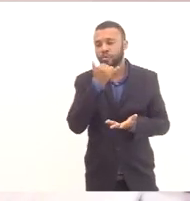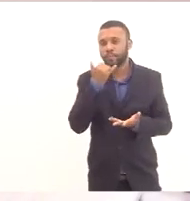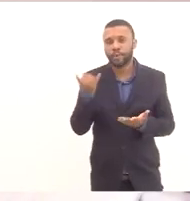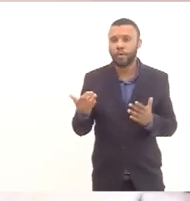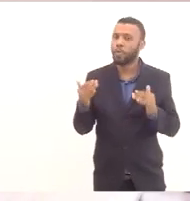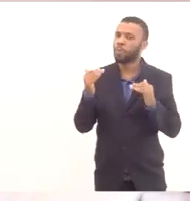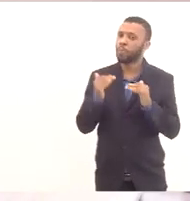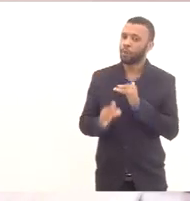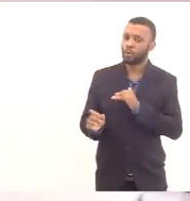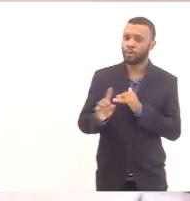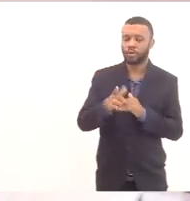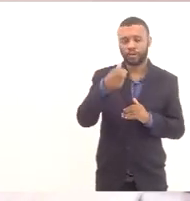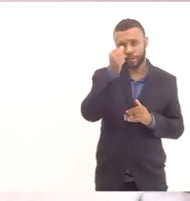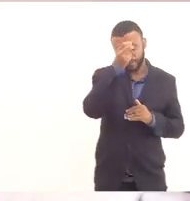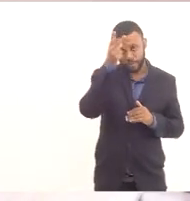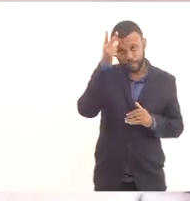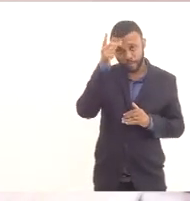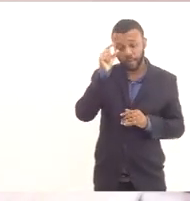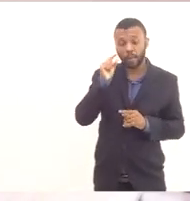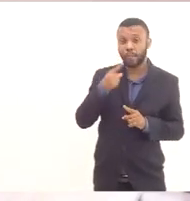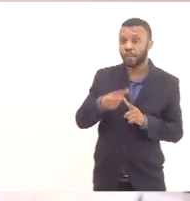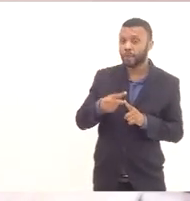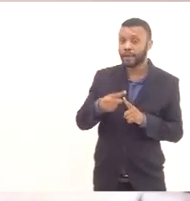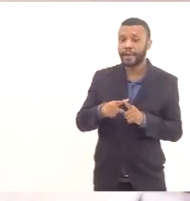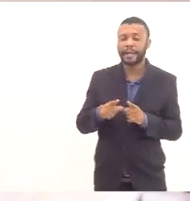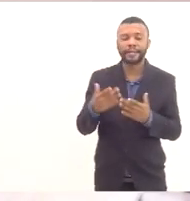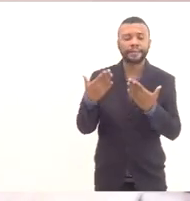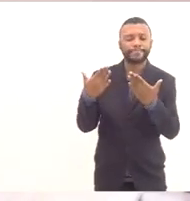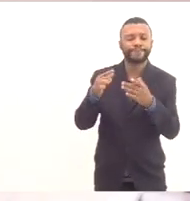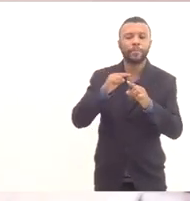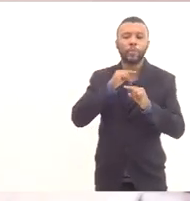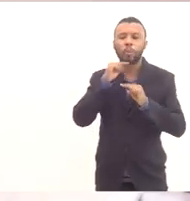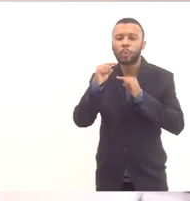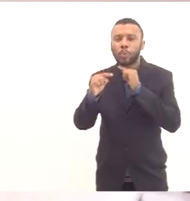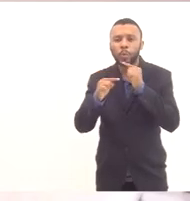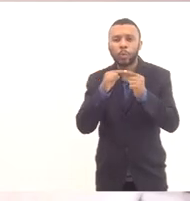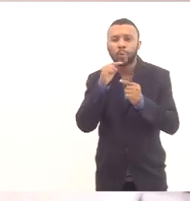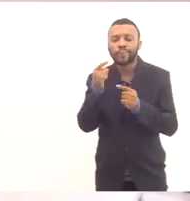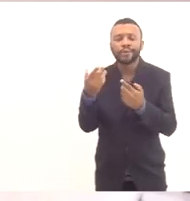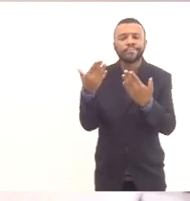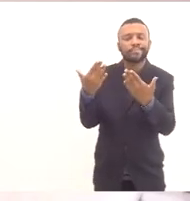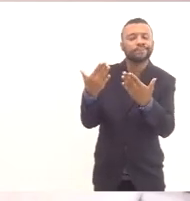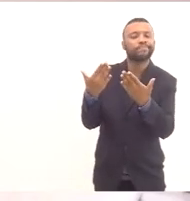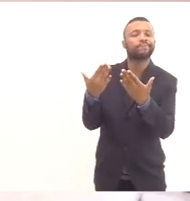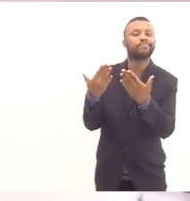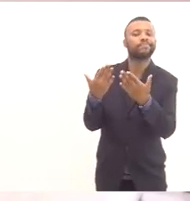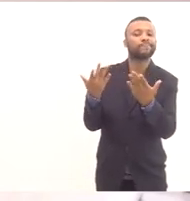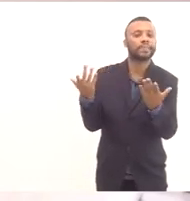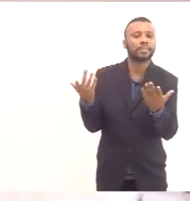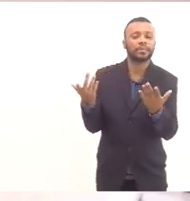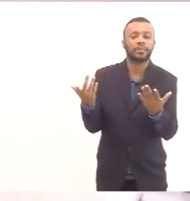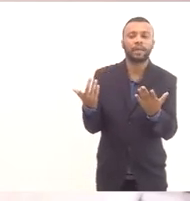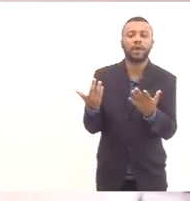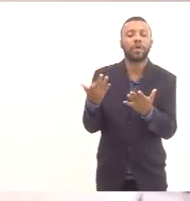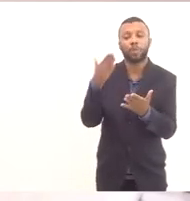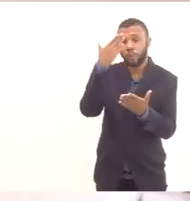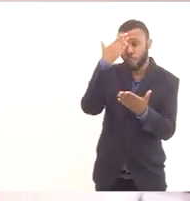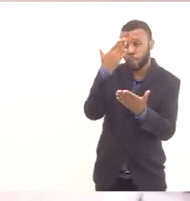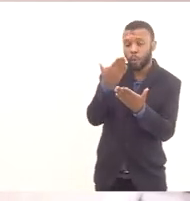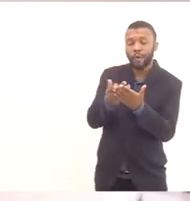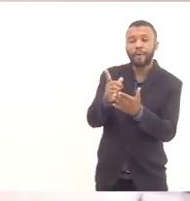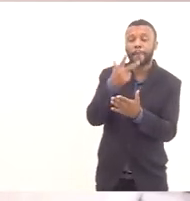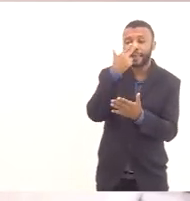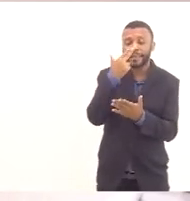prefeito porque ele colocou em dúvida é levantando ali um questionamento de que havia